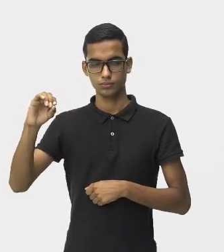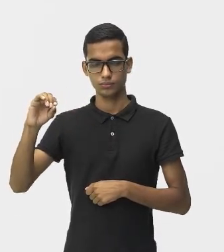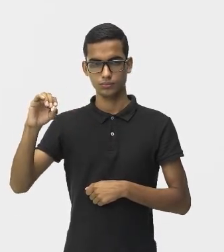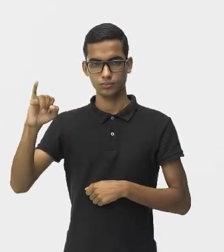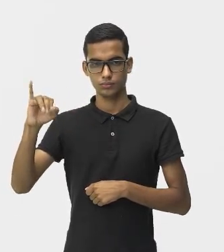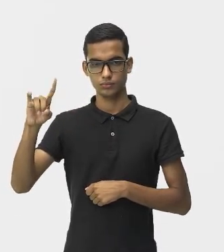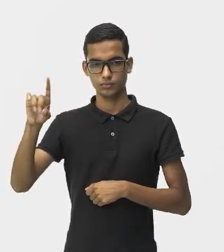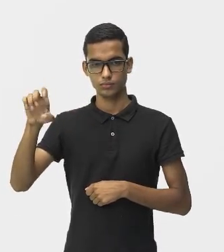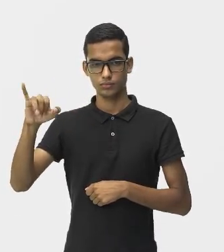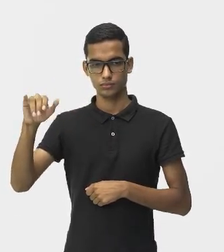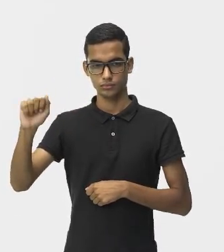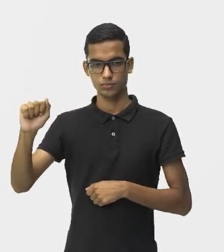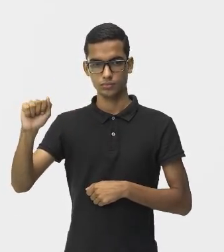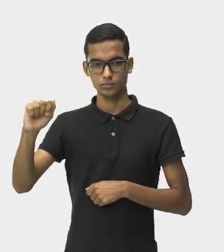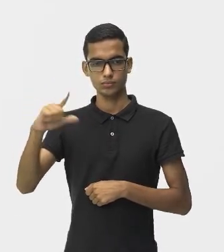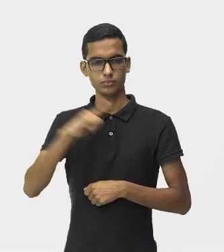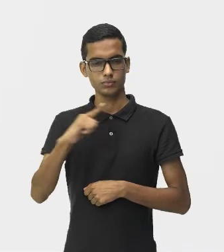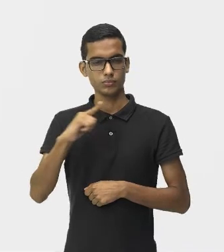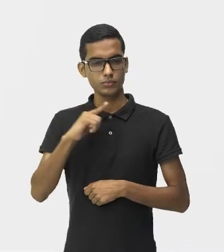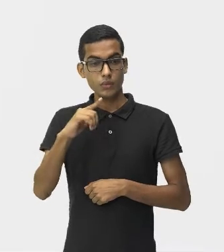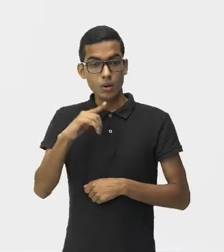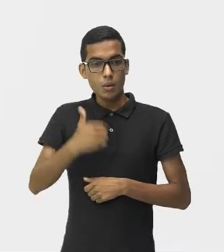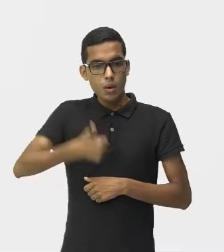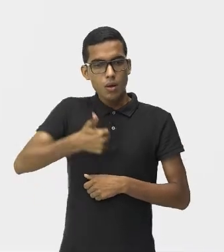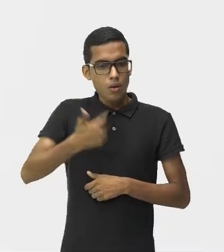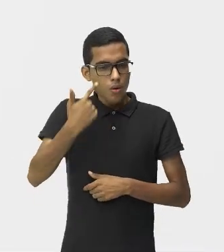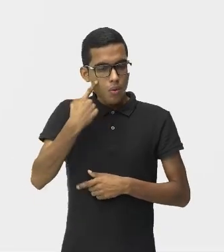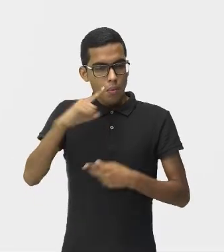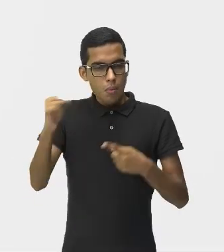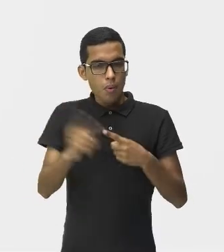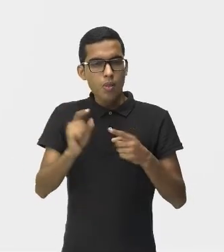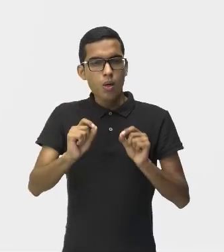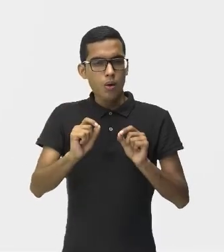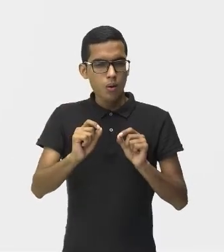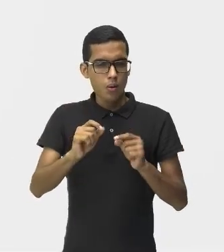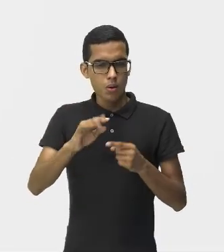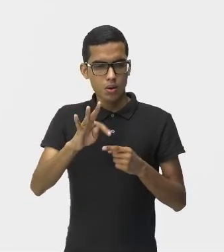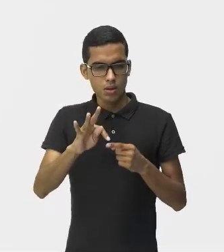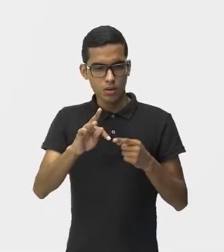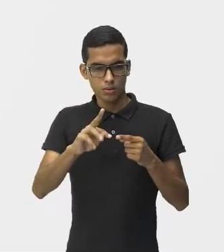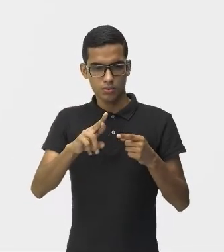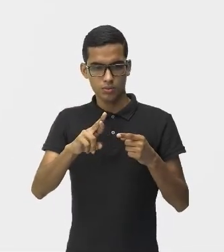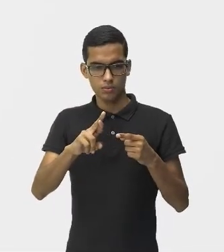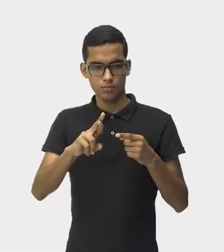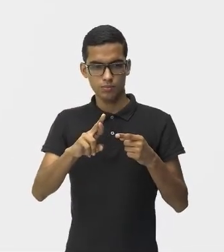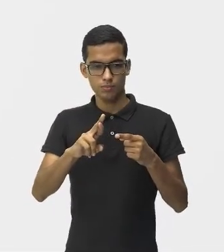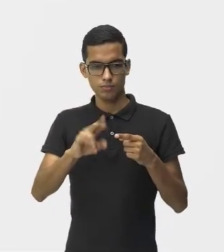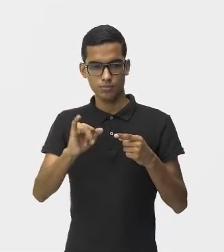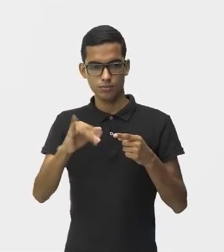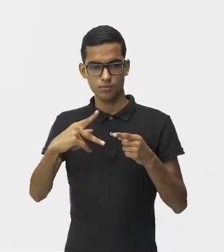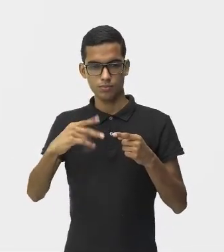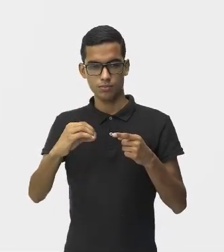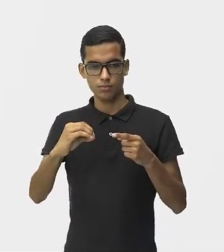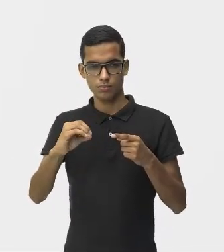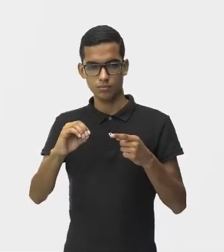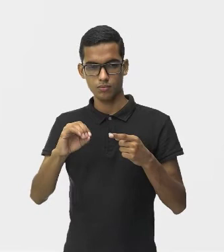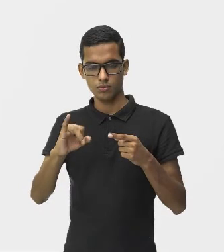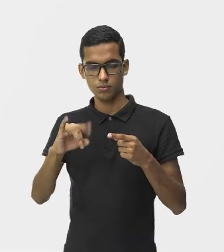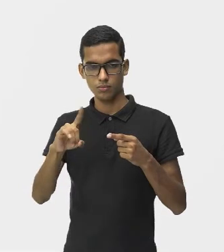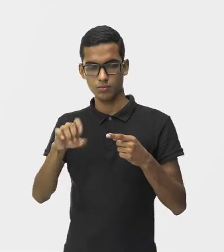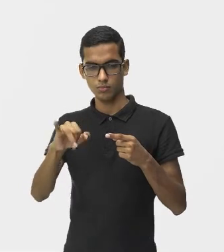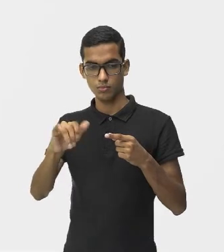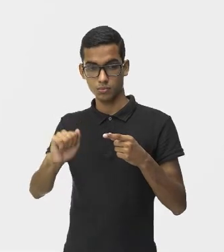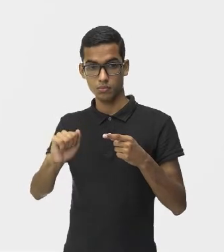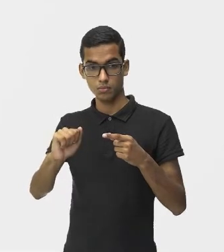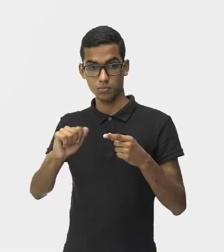de 69 cromossomos. Então, a gente já sabe que o número de cromossomos são 46. Né?